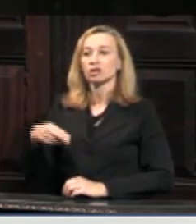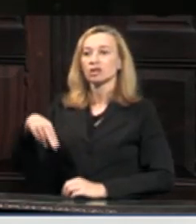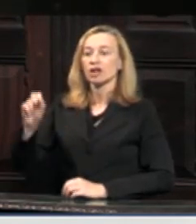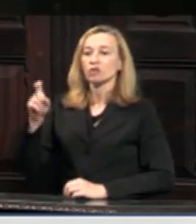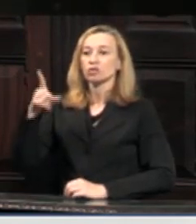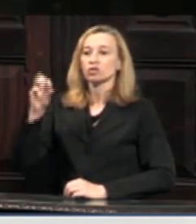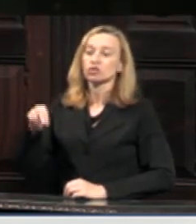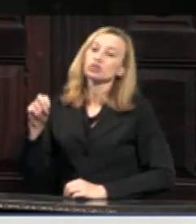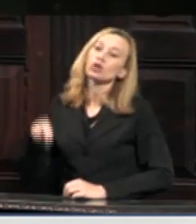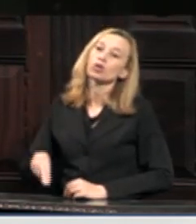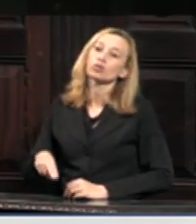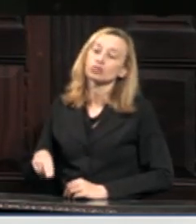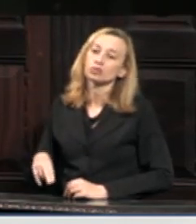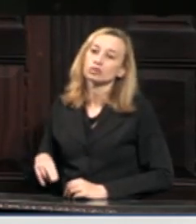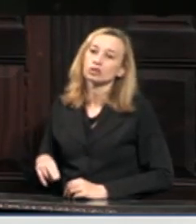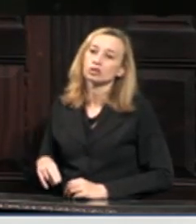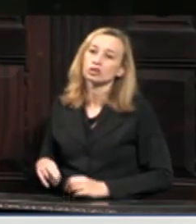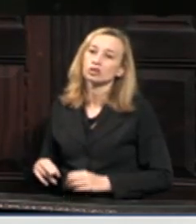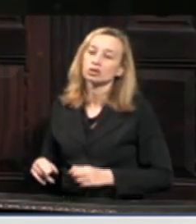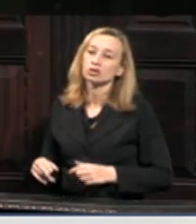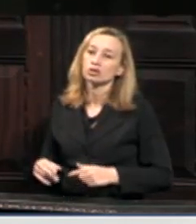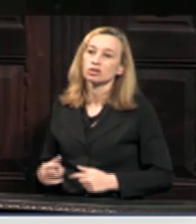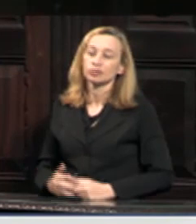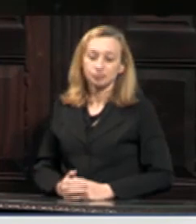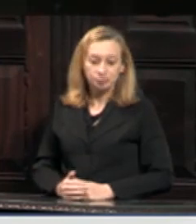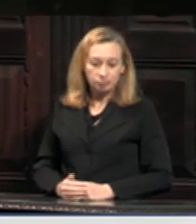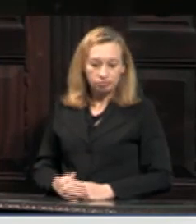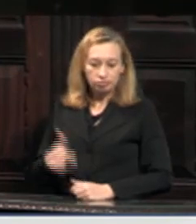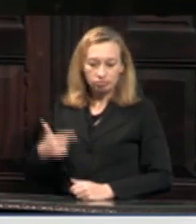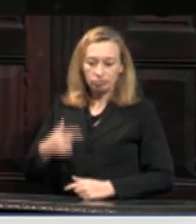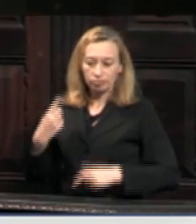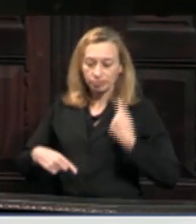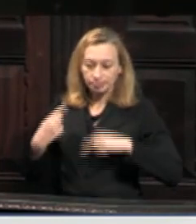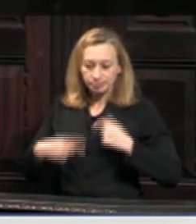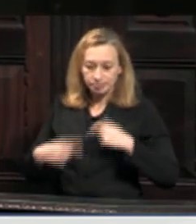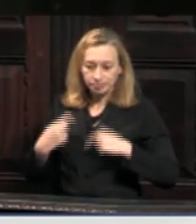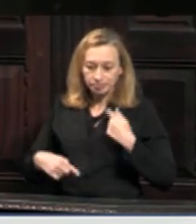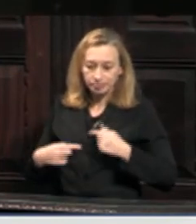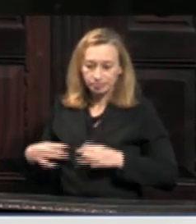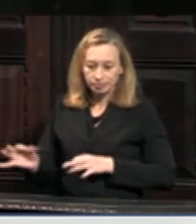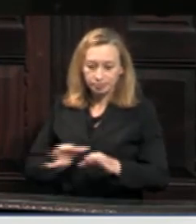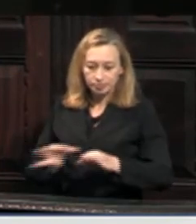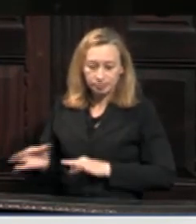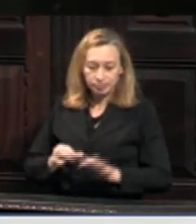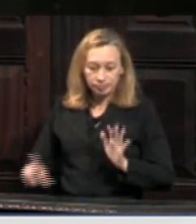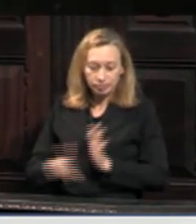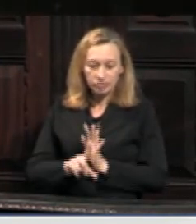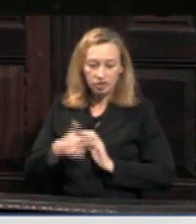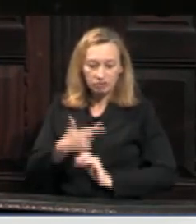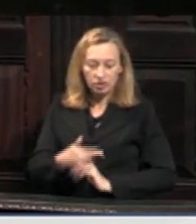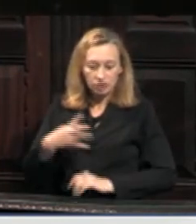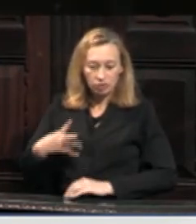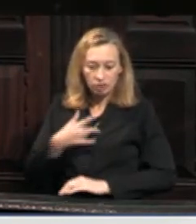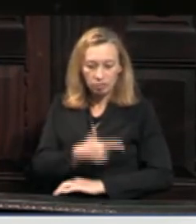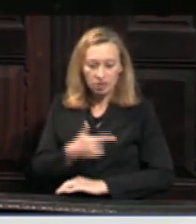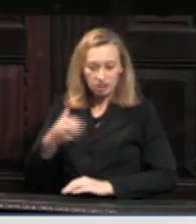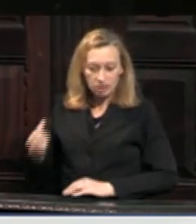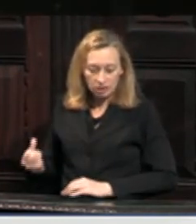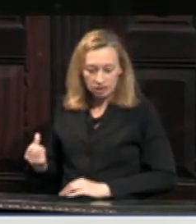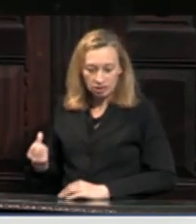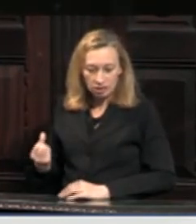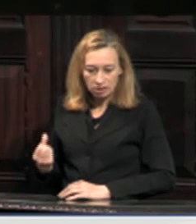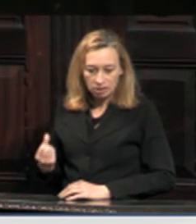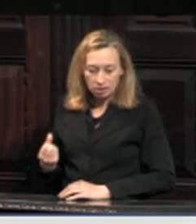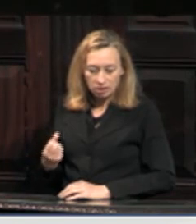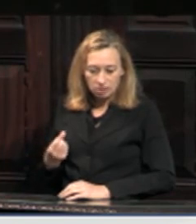Gonçalves. Em tramitação ordinária e em votação, segunda discussão, Projeto de Lei 2467-2013, autoria do deputado